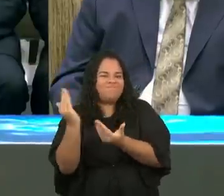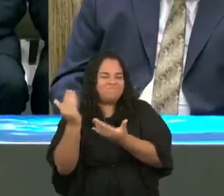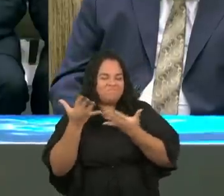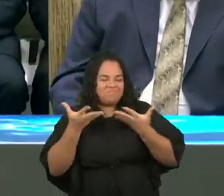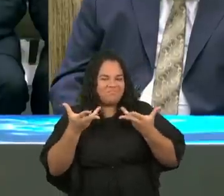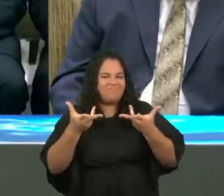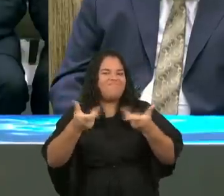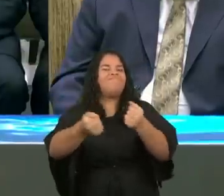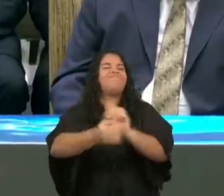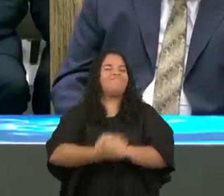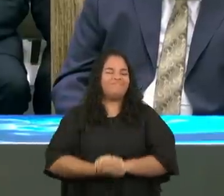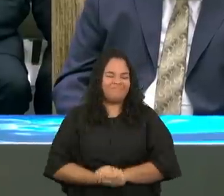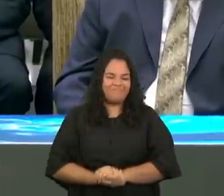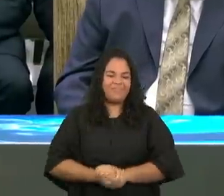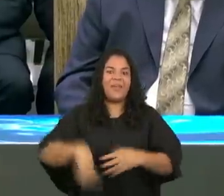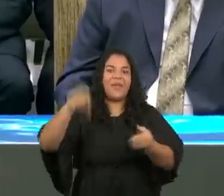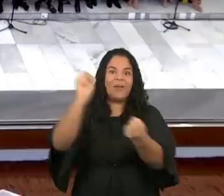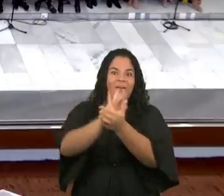A Deus toda glória.